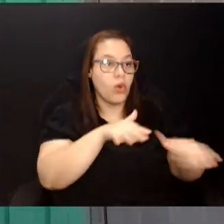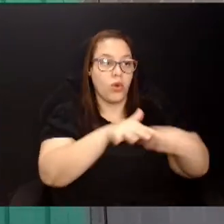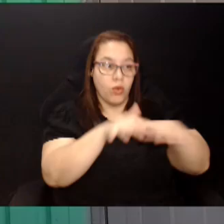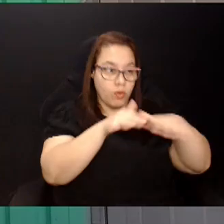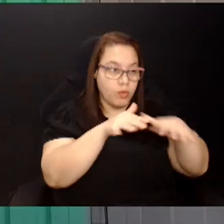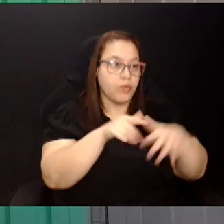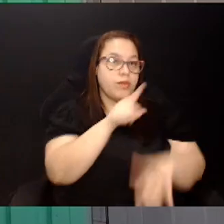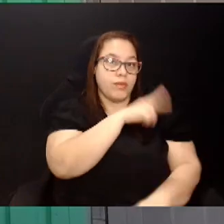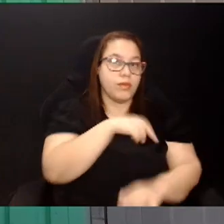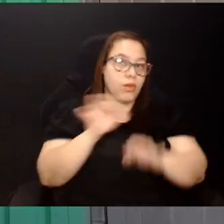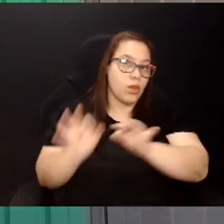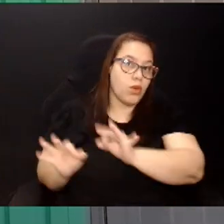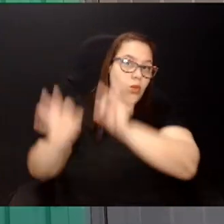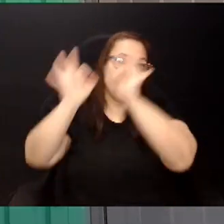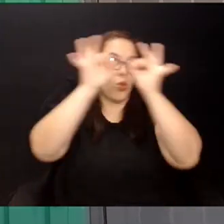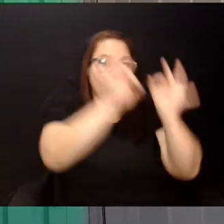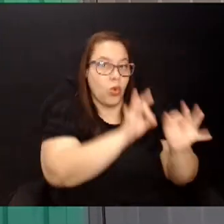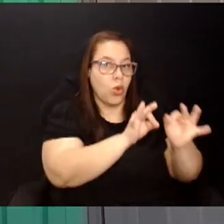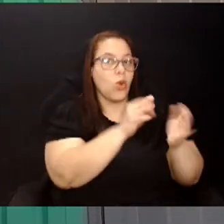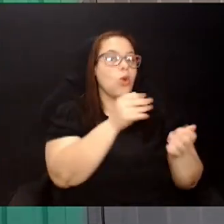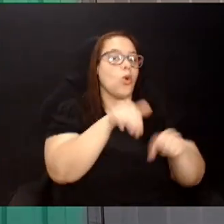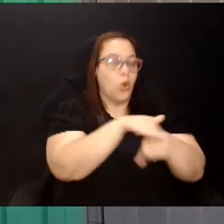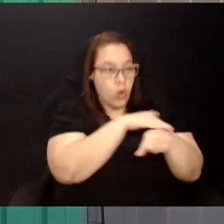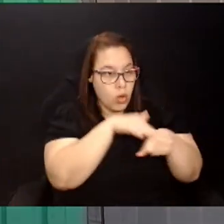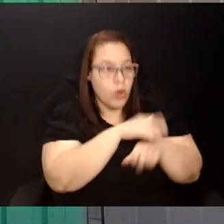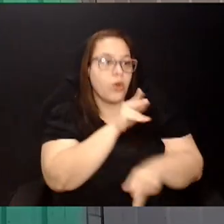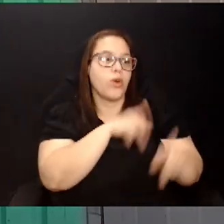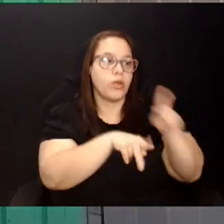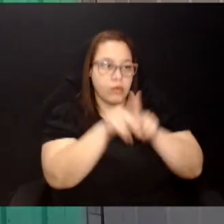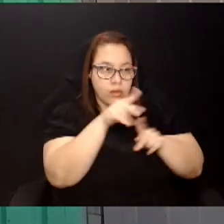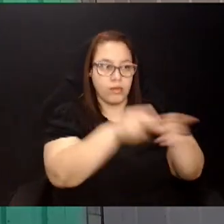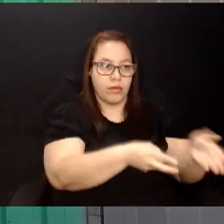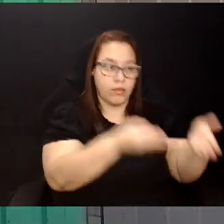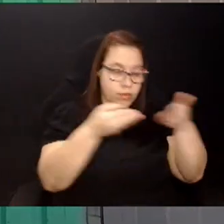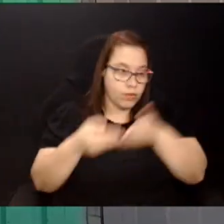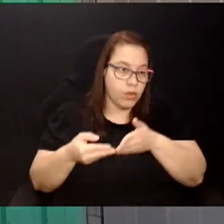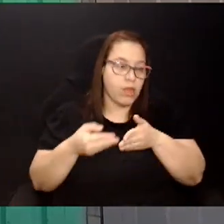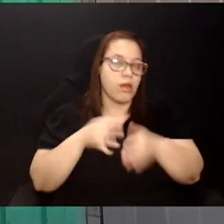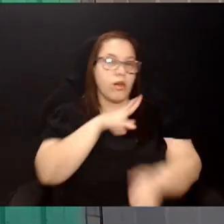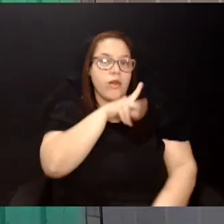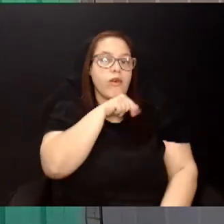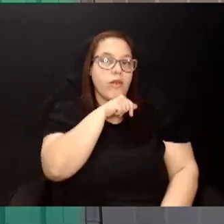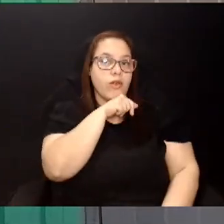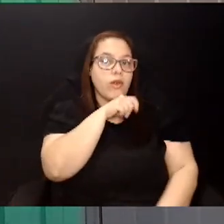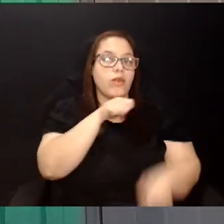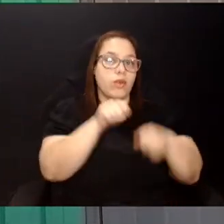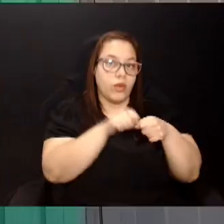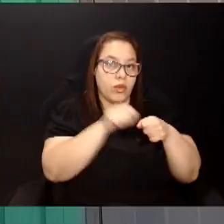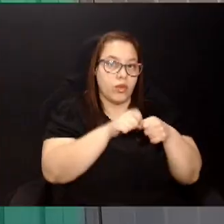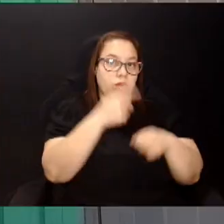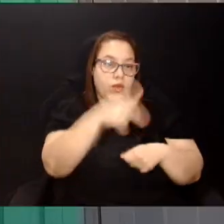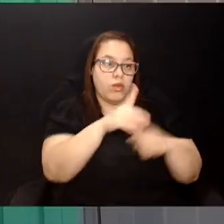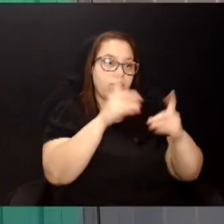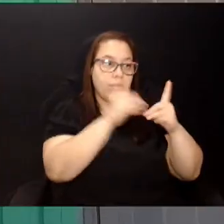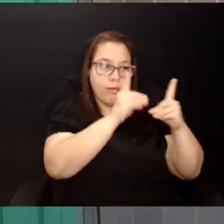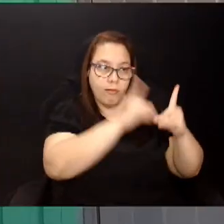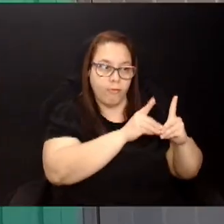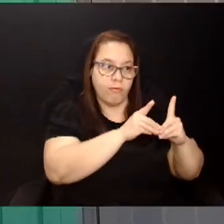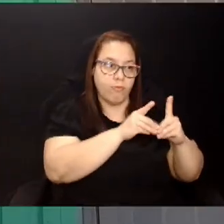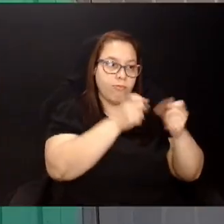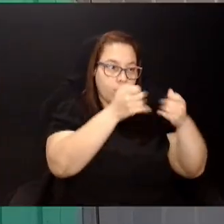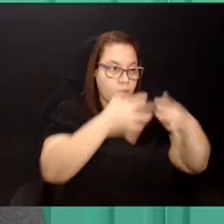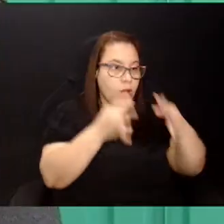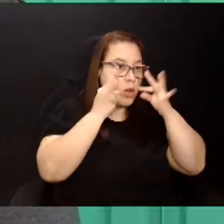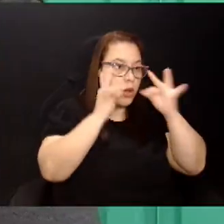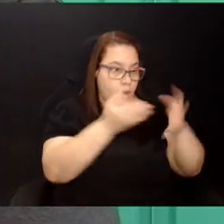está vendo aqui para conversar com a população que trouxe seu bichinho para fazer aí a sua consulta e você confere os depoimentos a partir